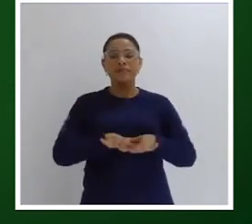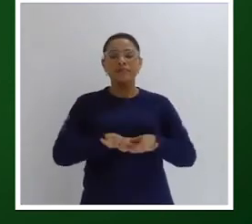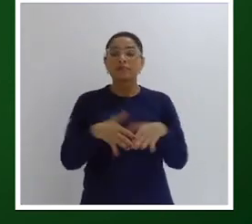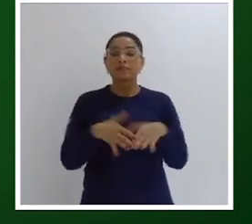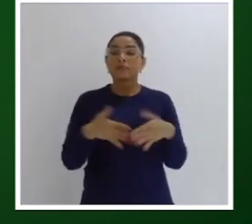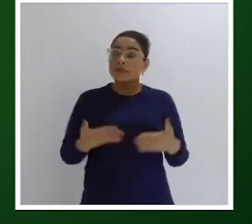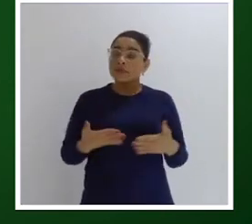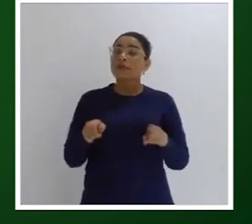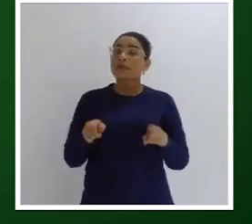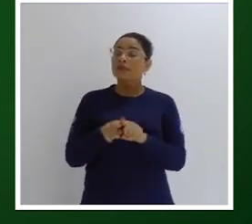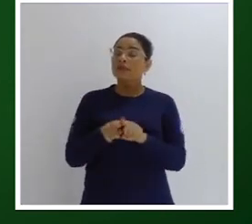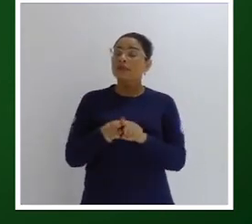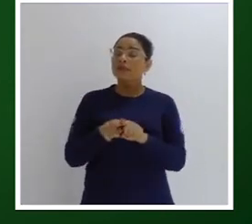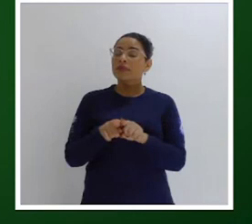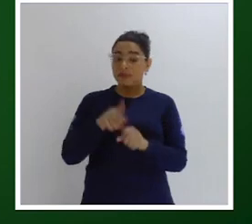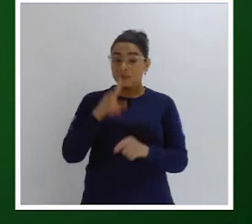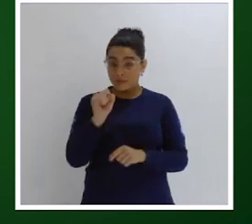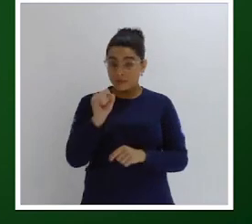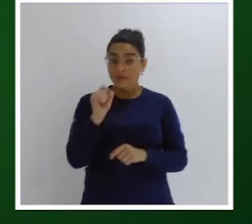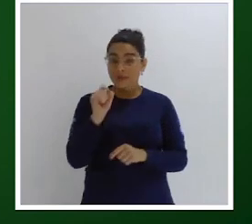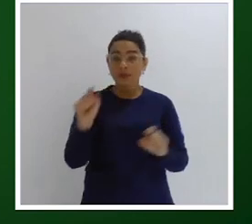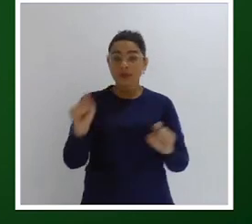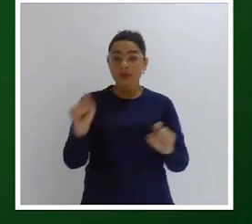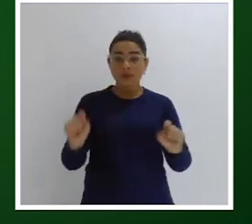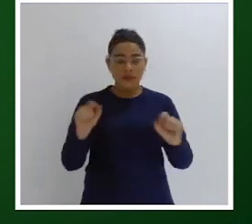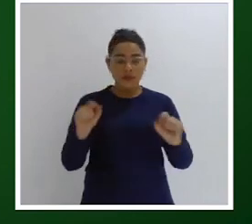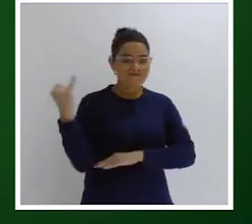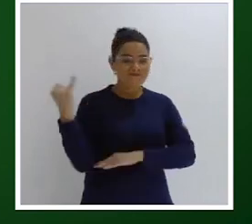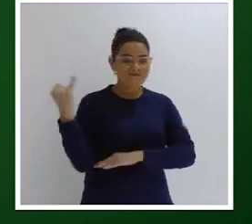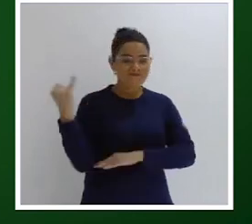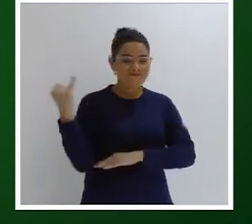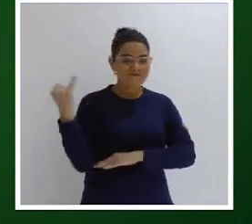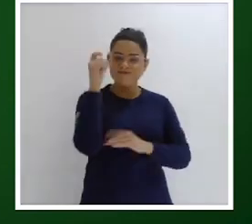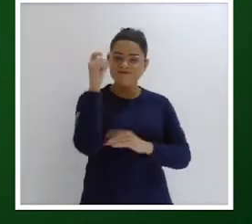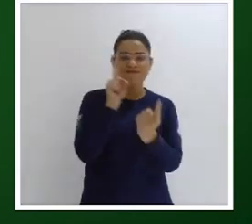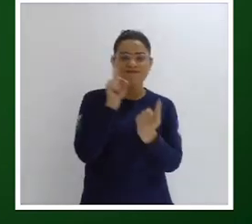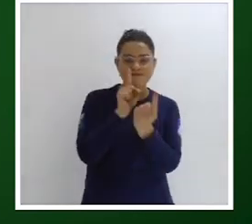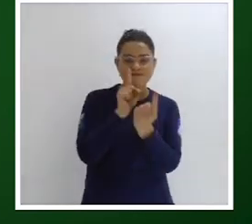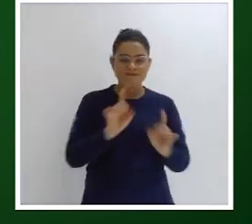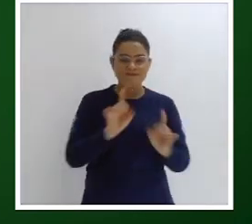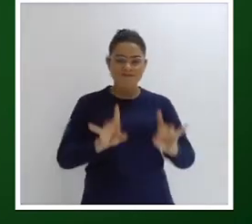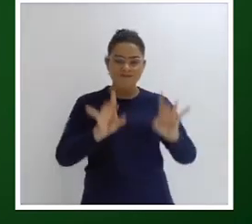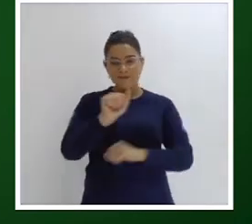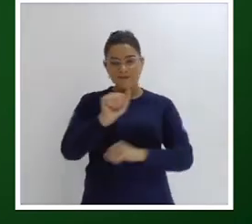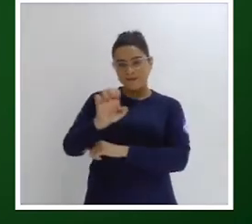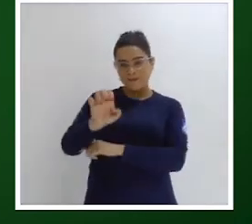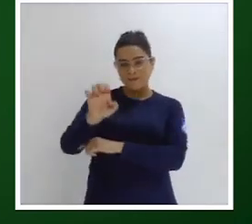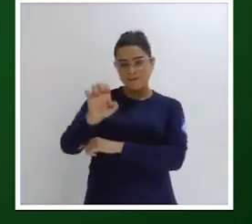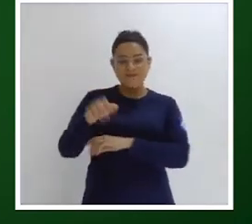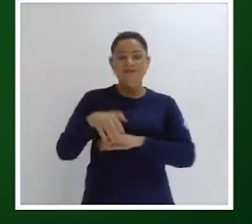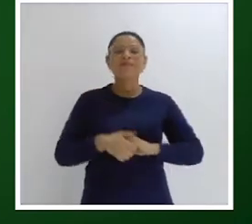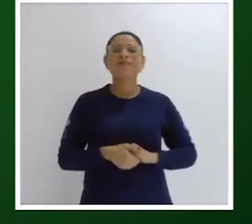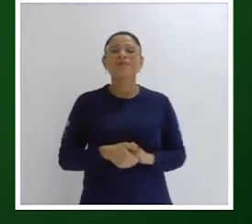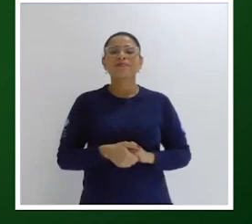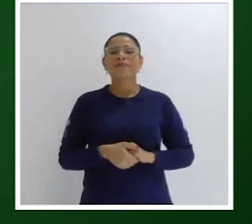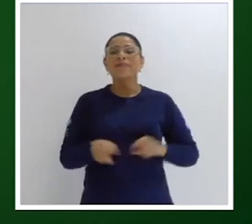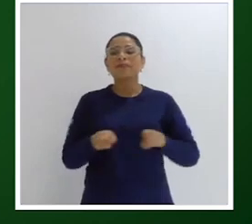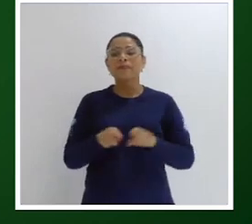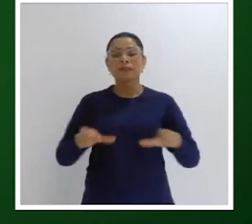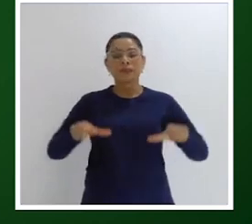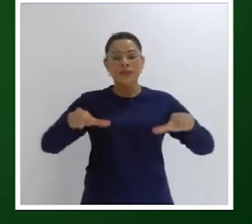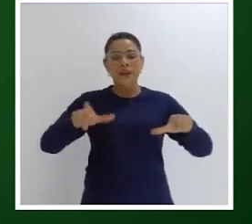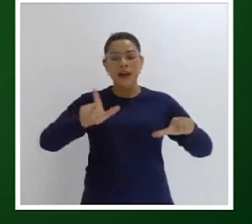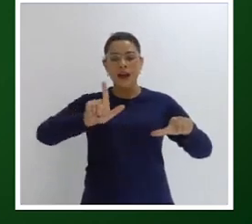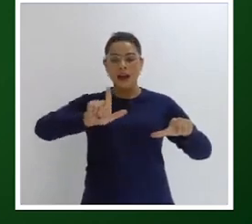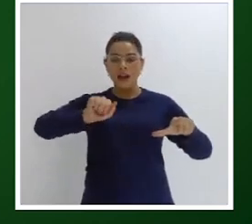reforçou-se bastante a importância do atendimento educacional especializado e a questão do laudo médico